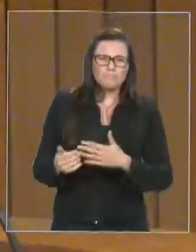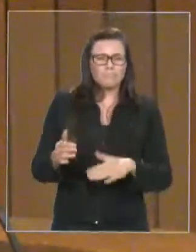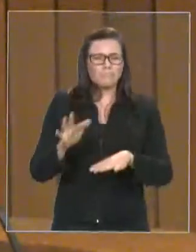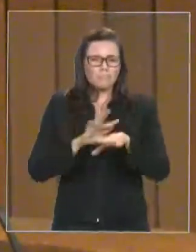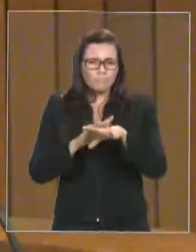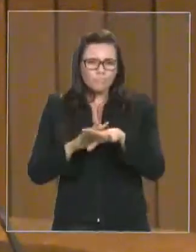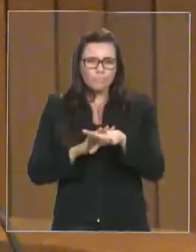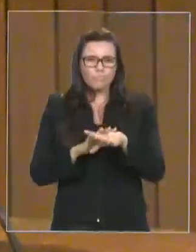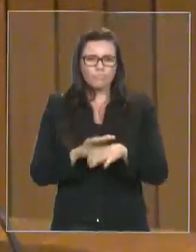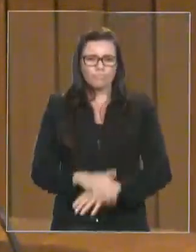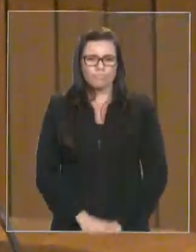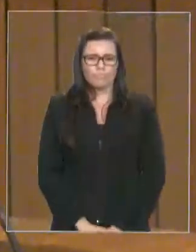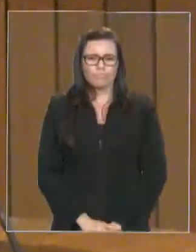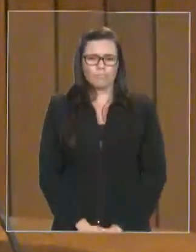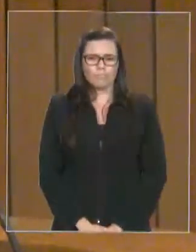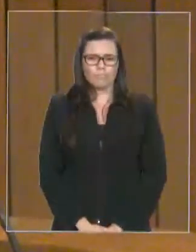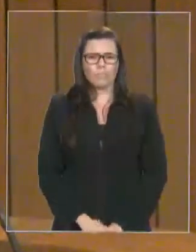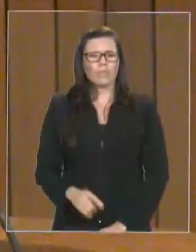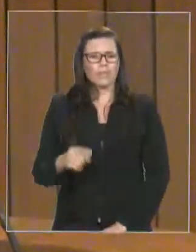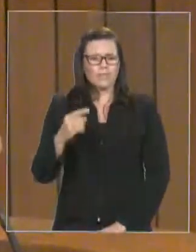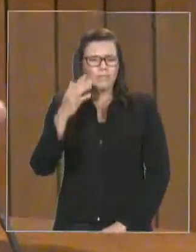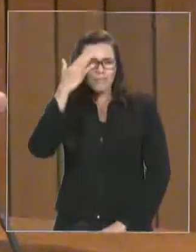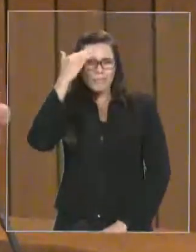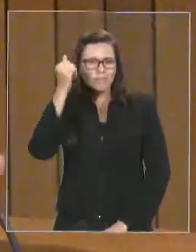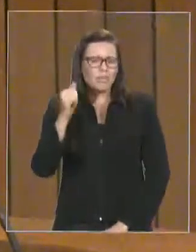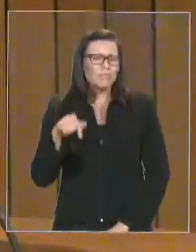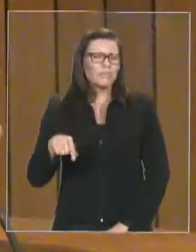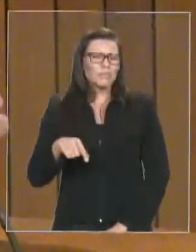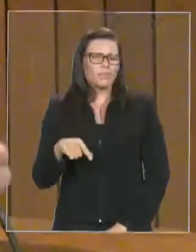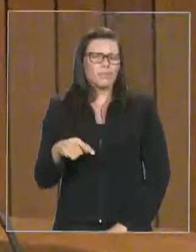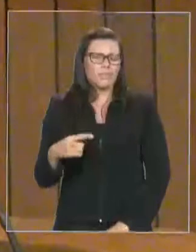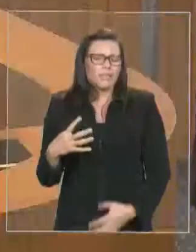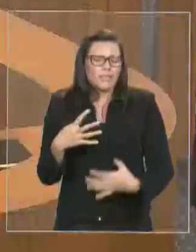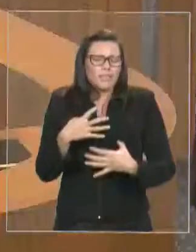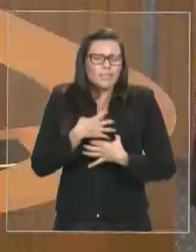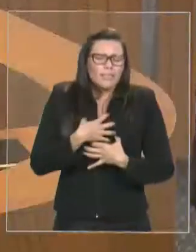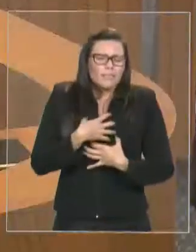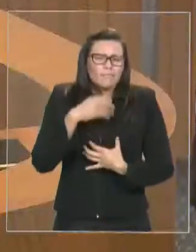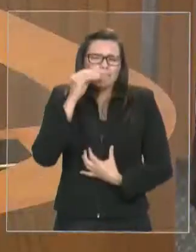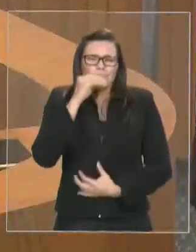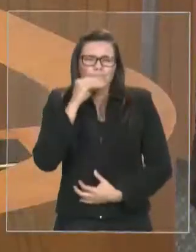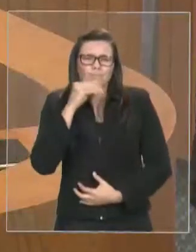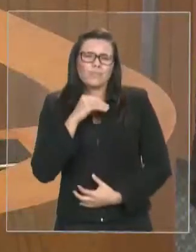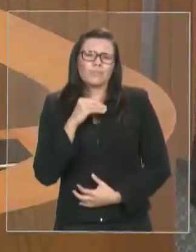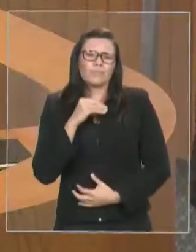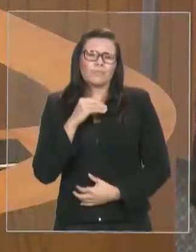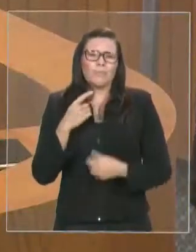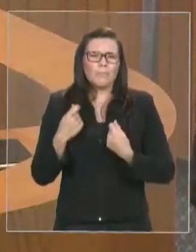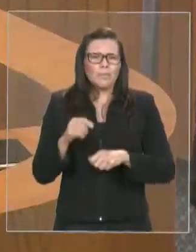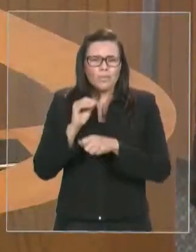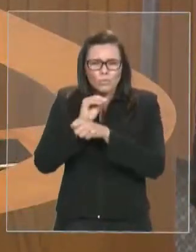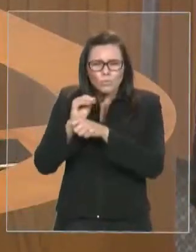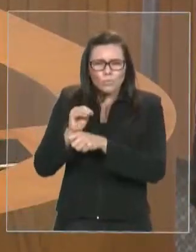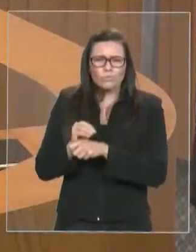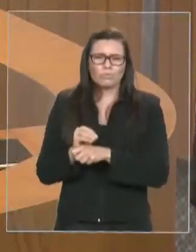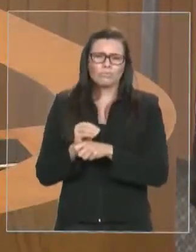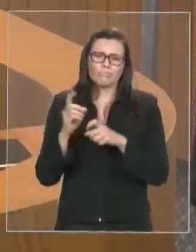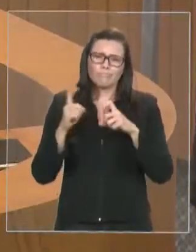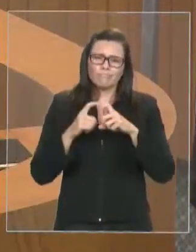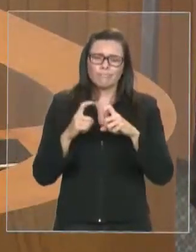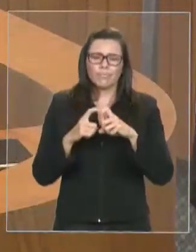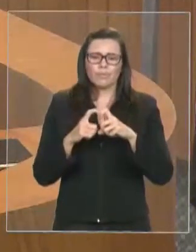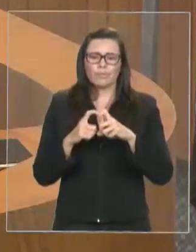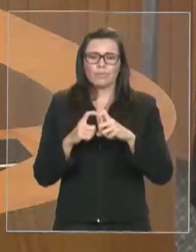enfermidade, estão num momento de fragilidade, precisando de cuidados médicos. Essa